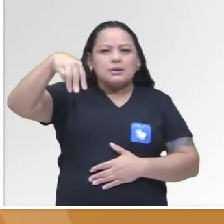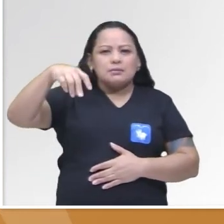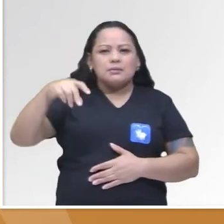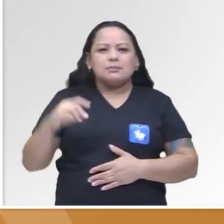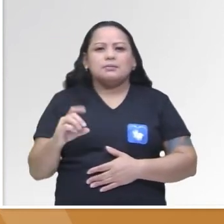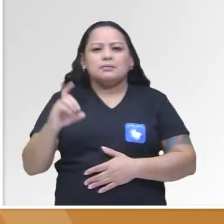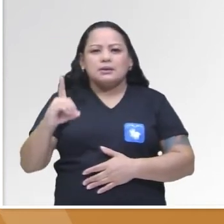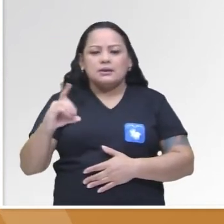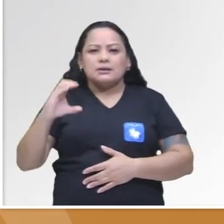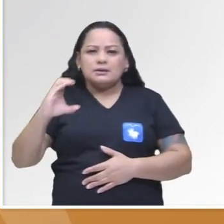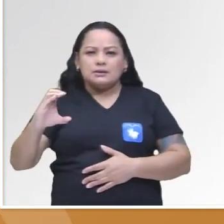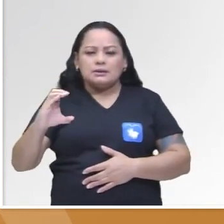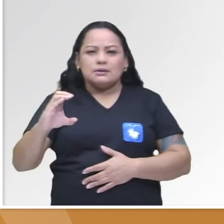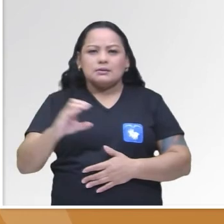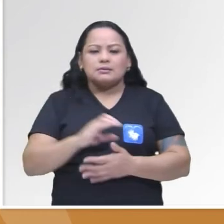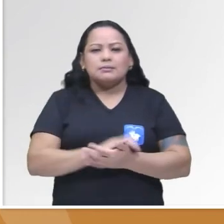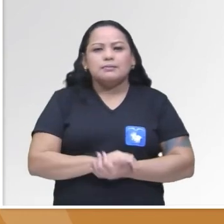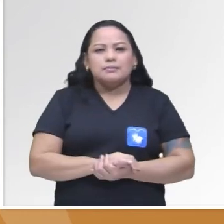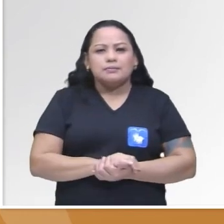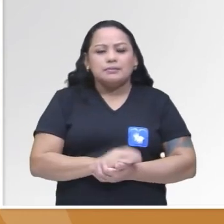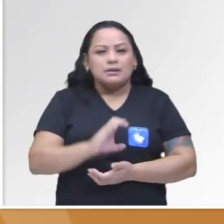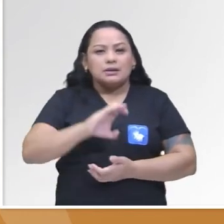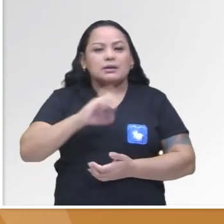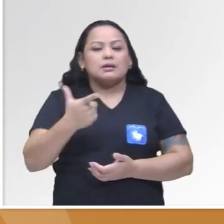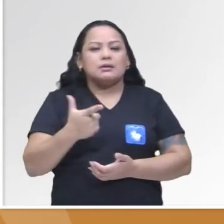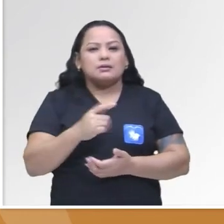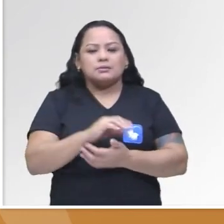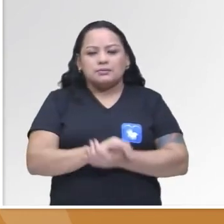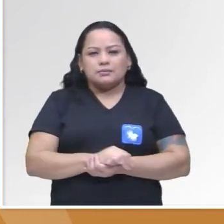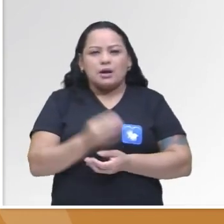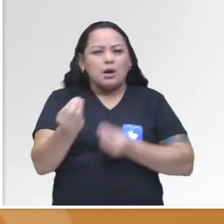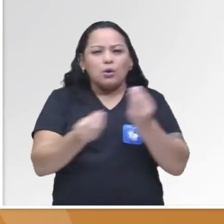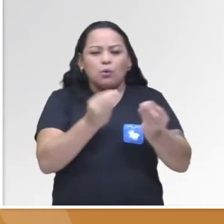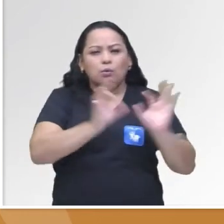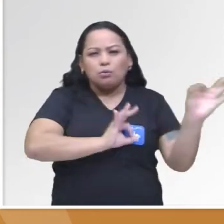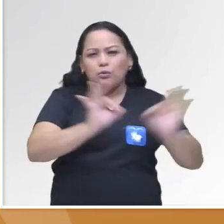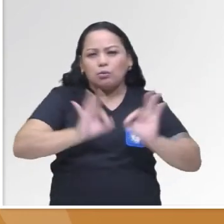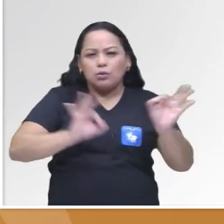MMDC. Qual era esse dever? Claro, de trazer um processo